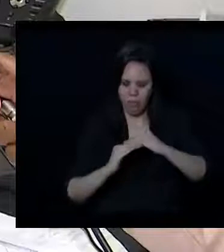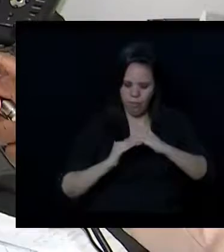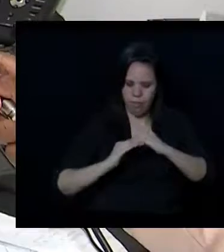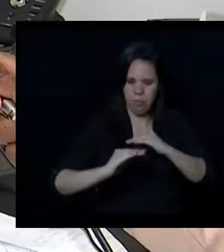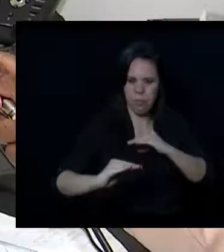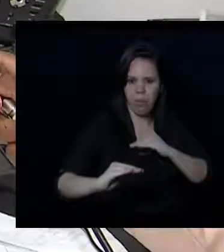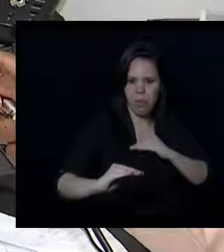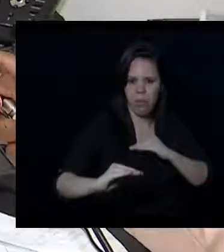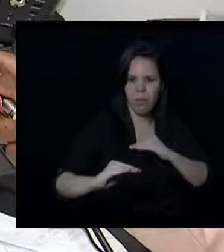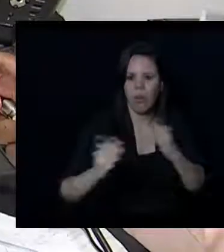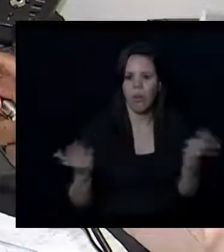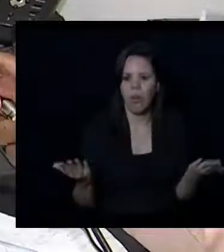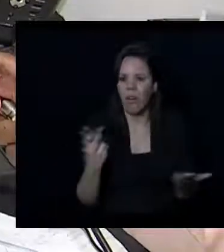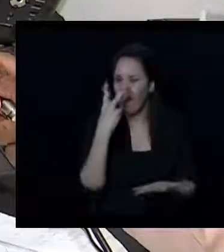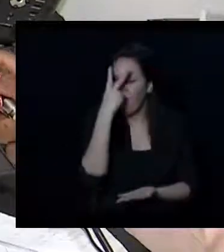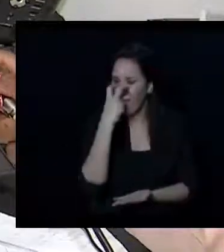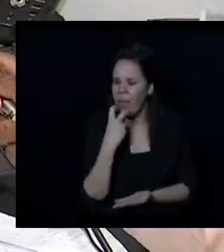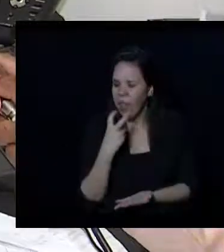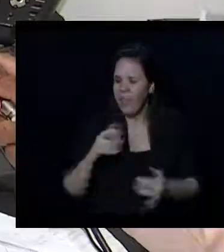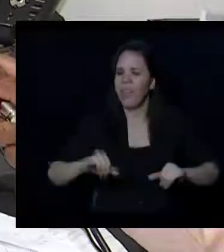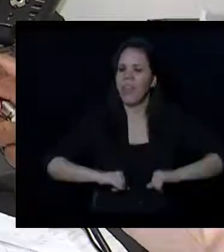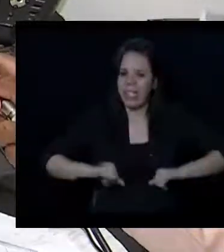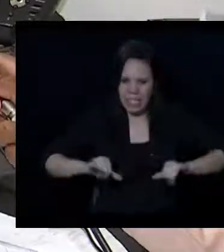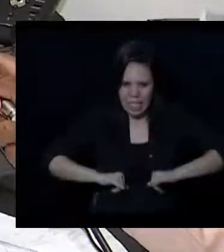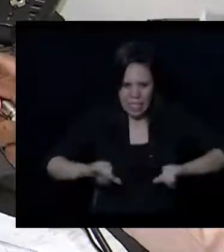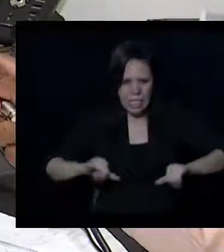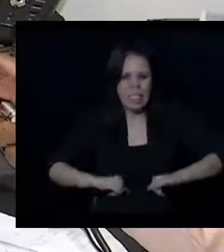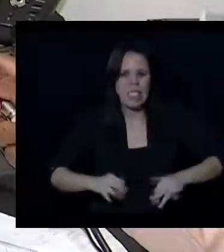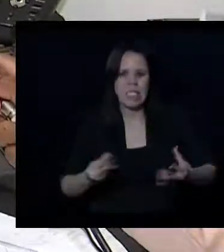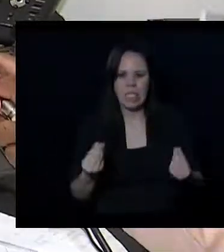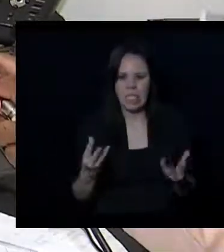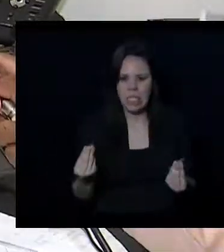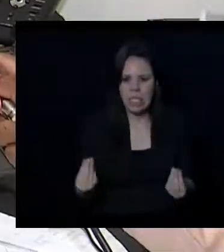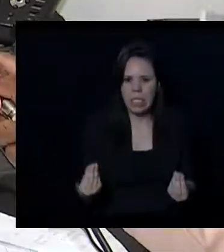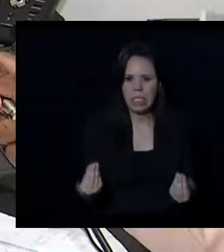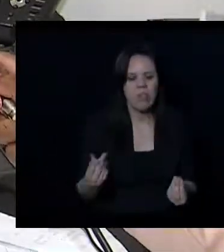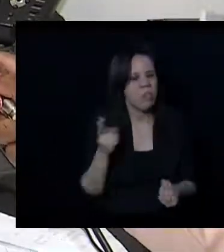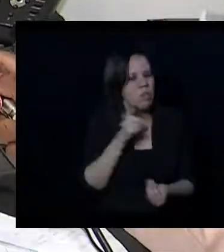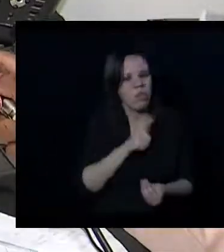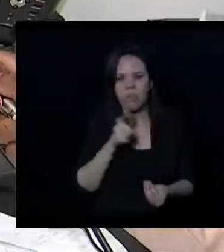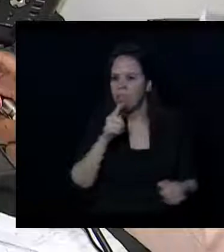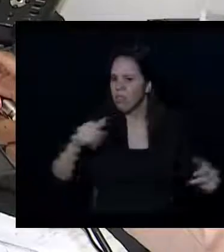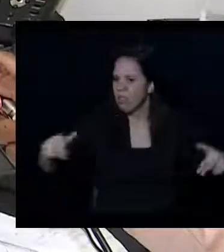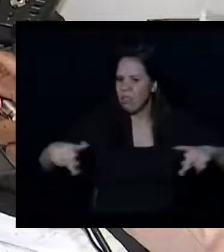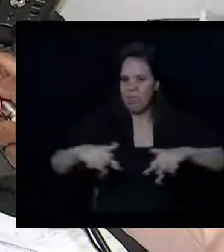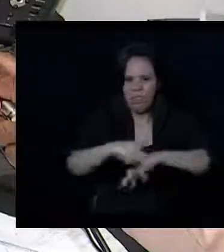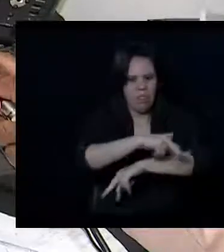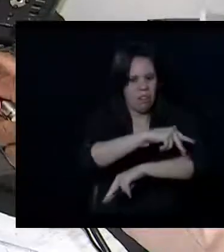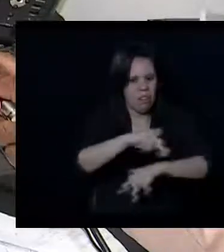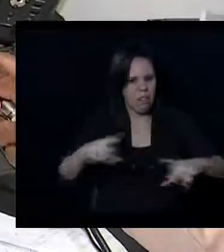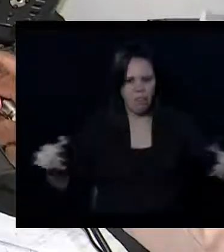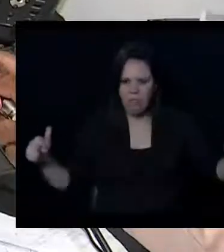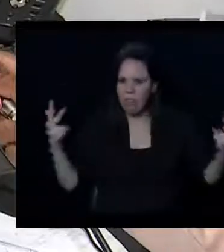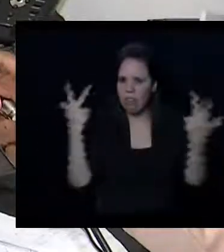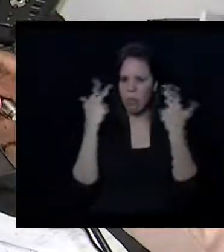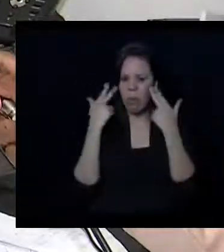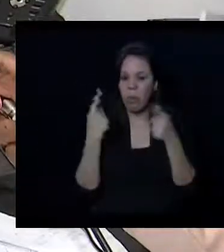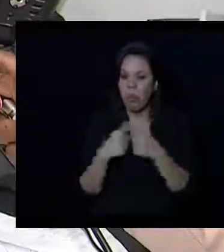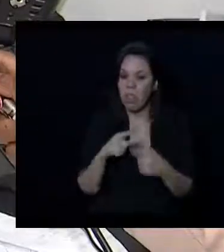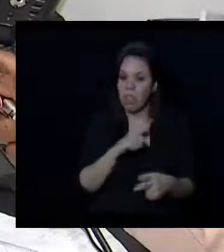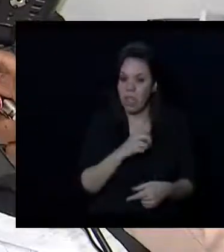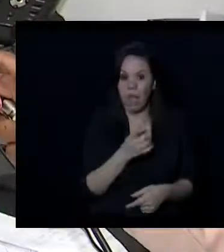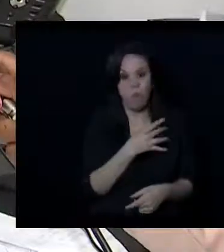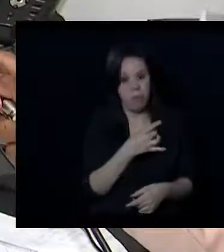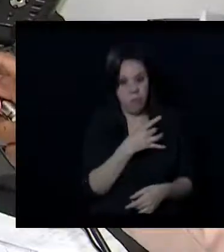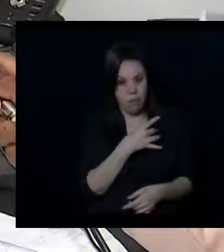deficientes visuais sofrem muito, porque não conseguem transitar no centro de Campinas. Muitos, inclusive, têm medo de vir